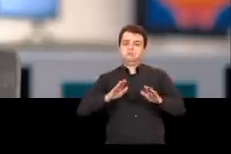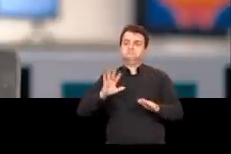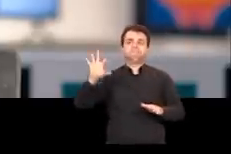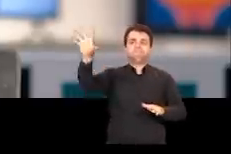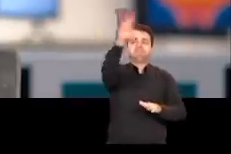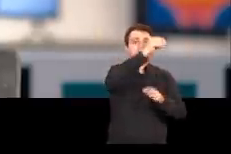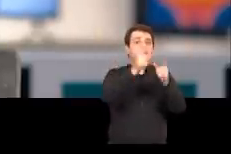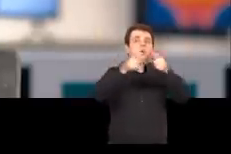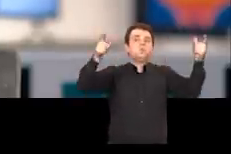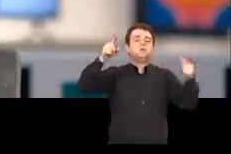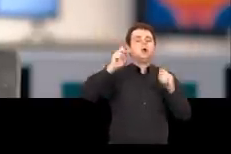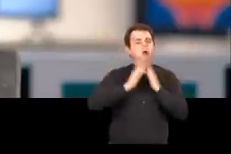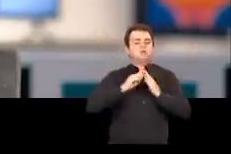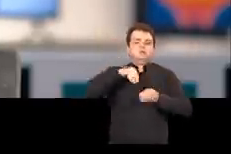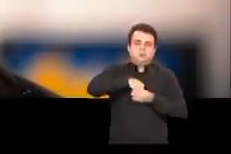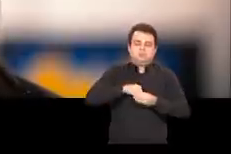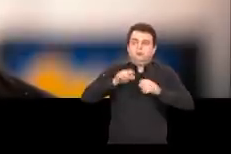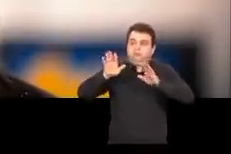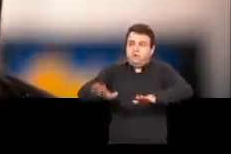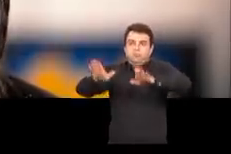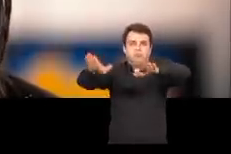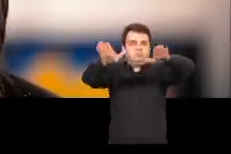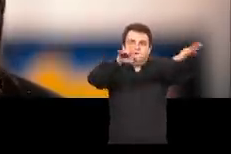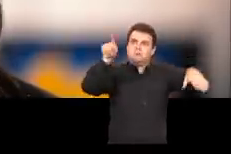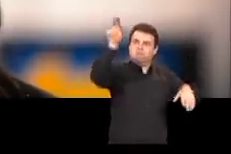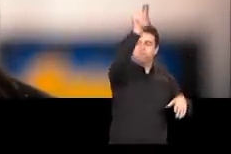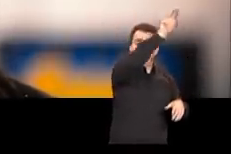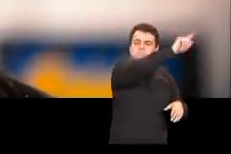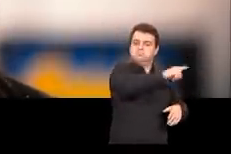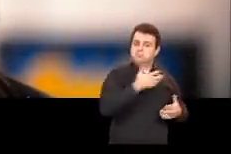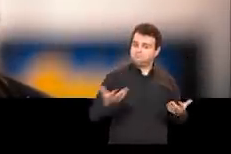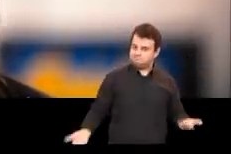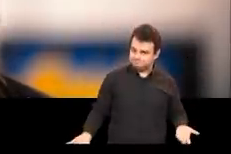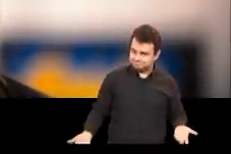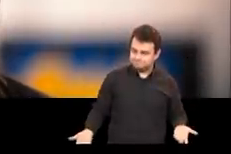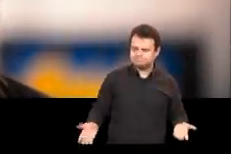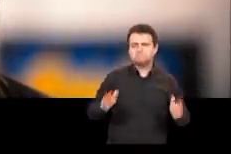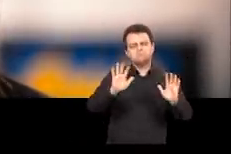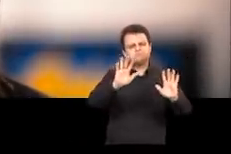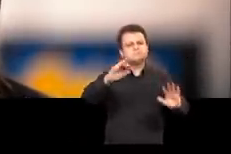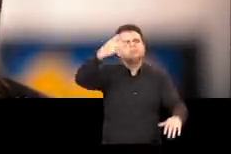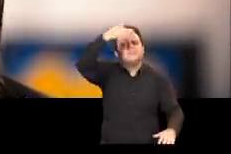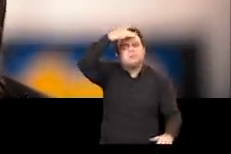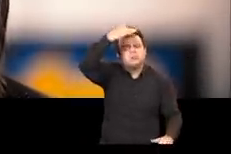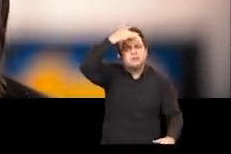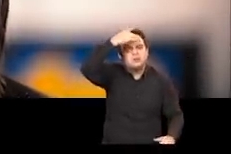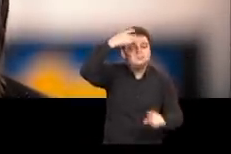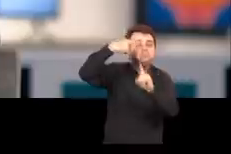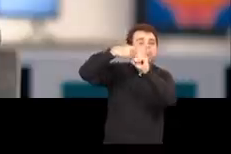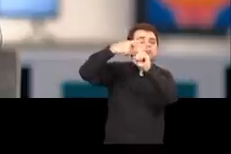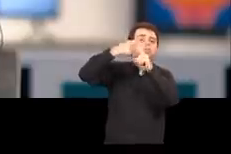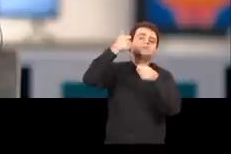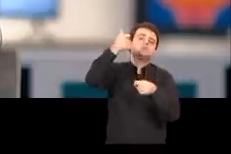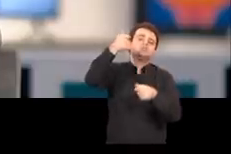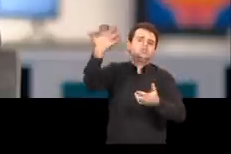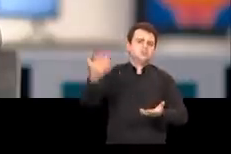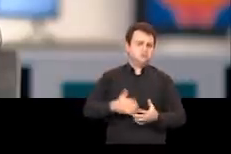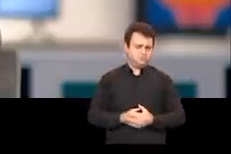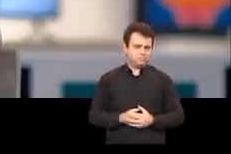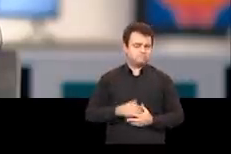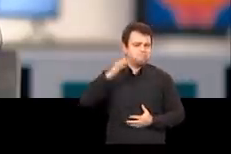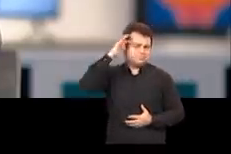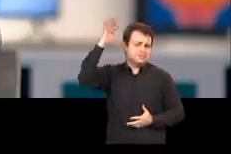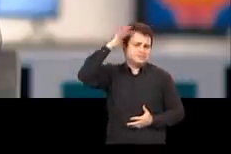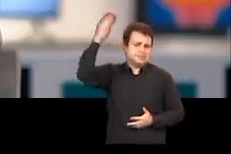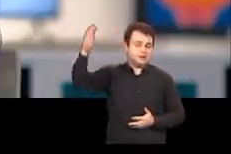permanecendo dentro de suas casas. Então, que tal vermos as coisas do lado positivo? Da nossa